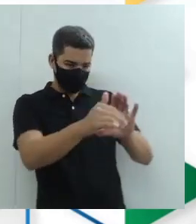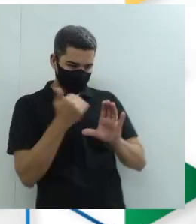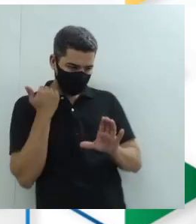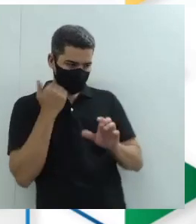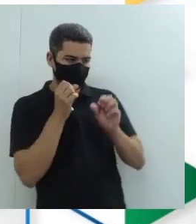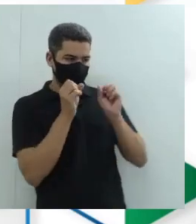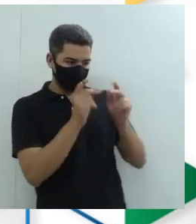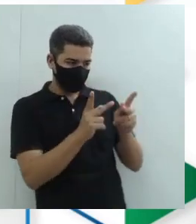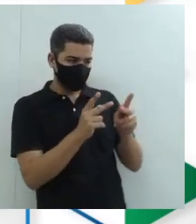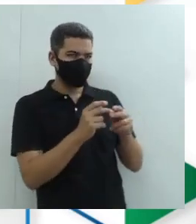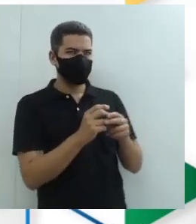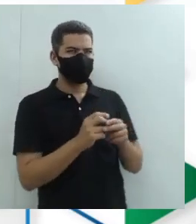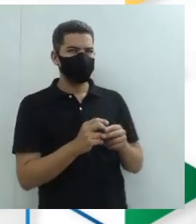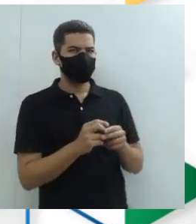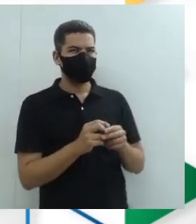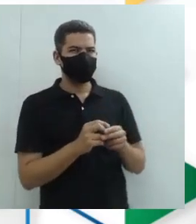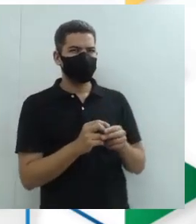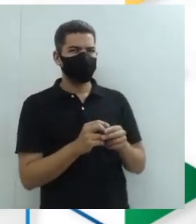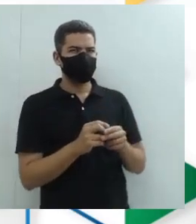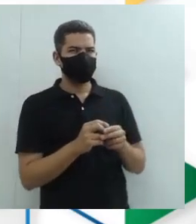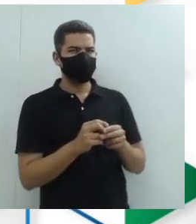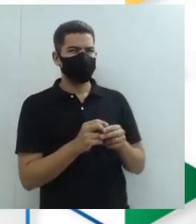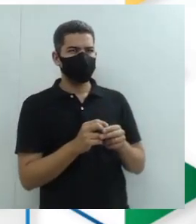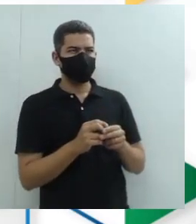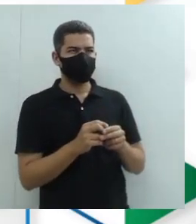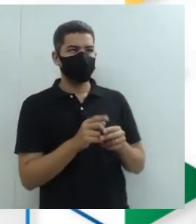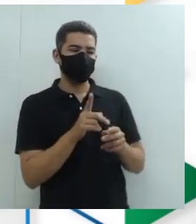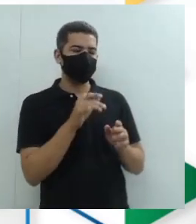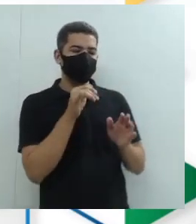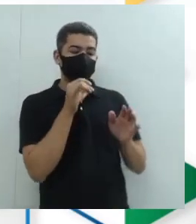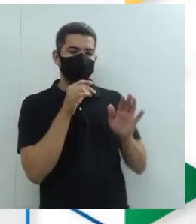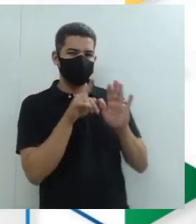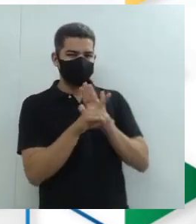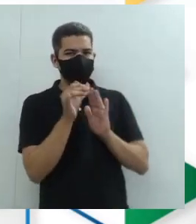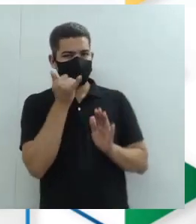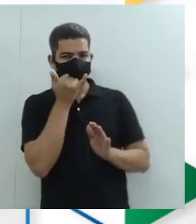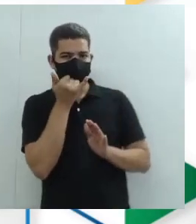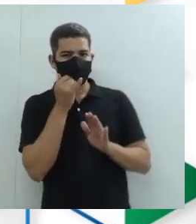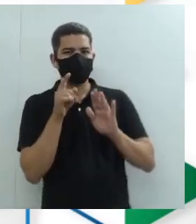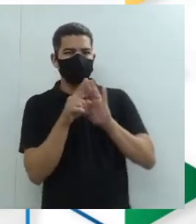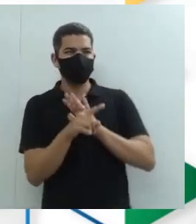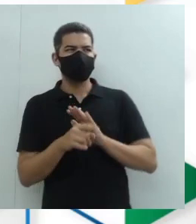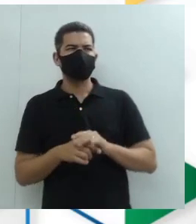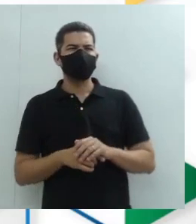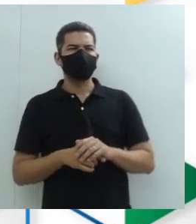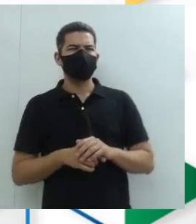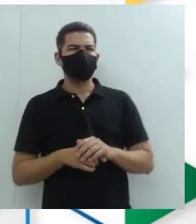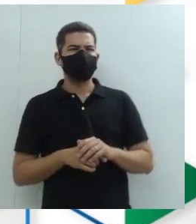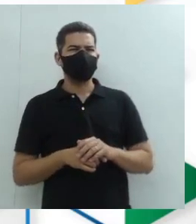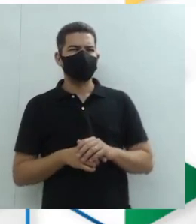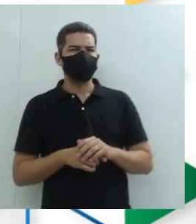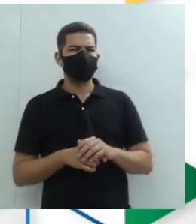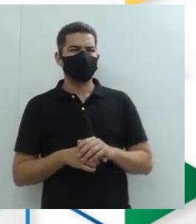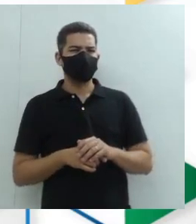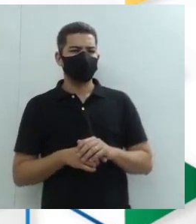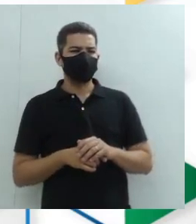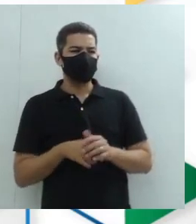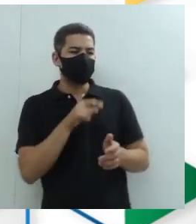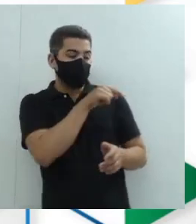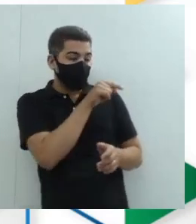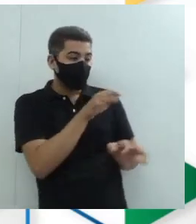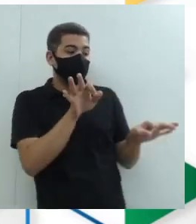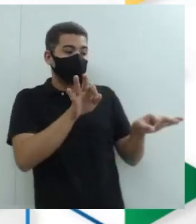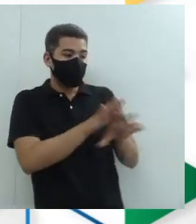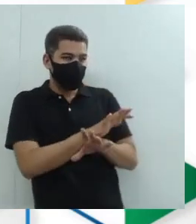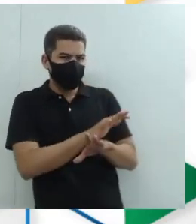endereço. Né? Uma pergunta. Na verdade é uma pergunta, deixa eu só reformular a entonação. E depois que você fizer isso, manda